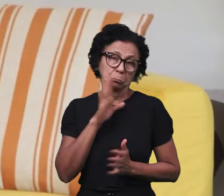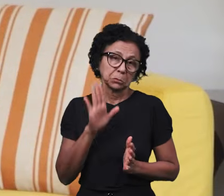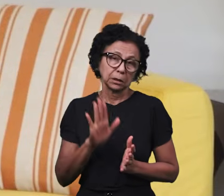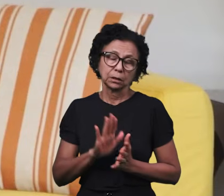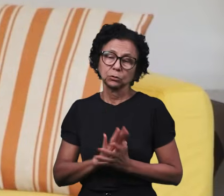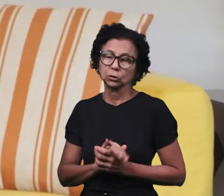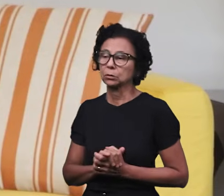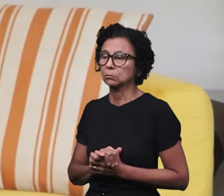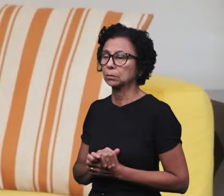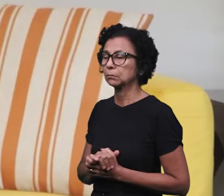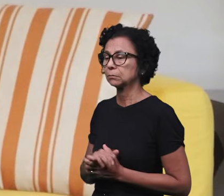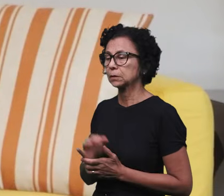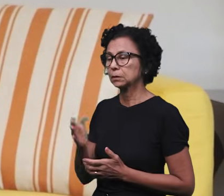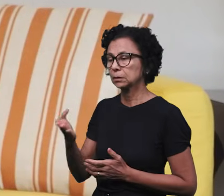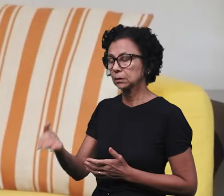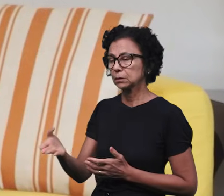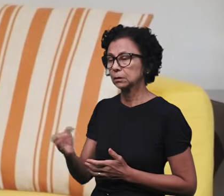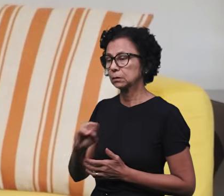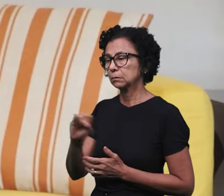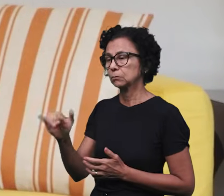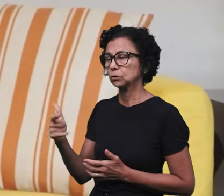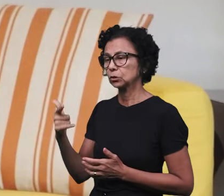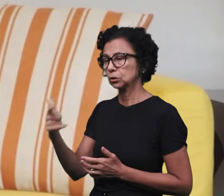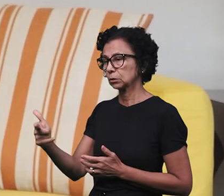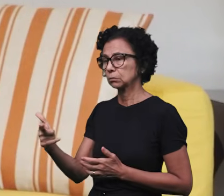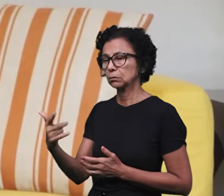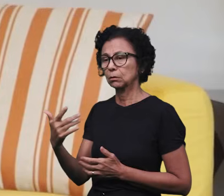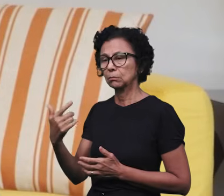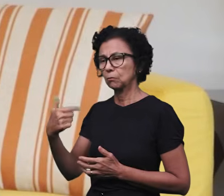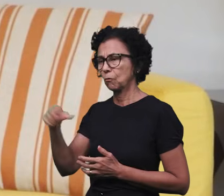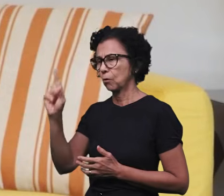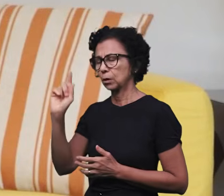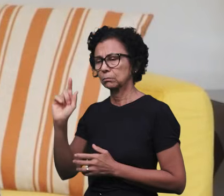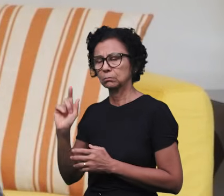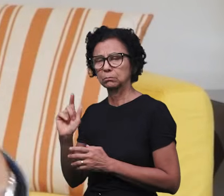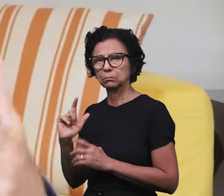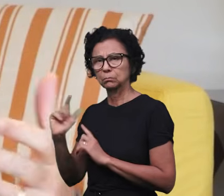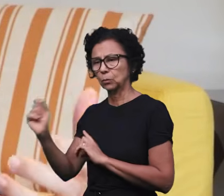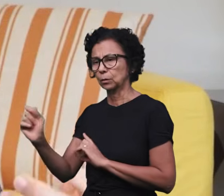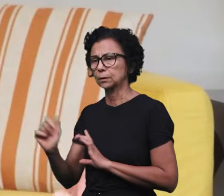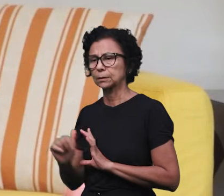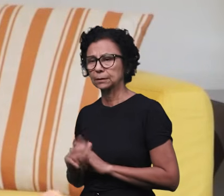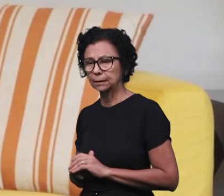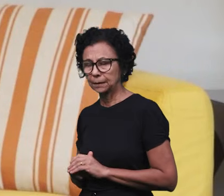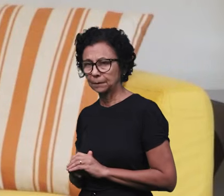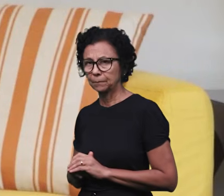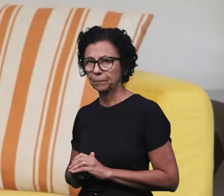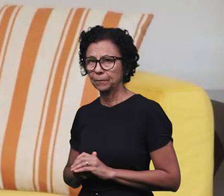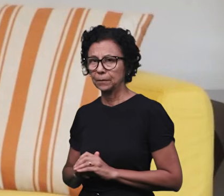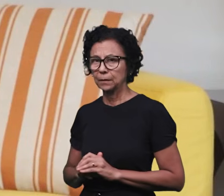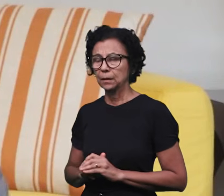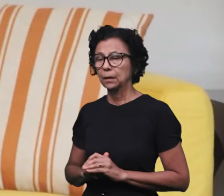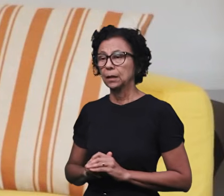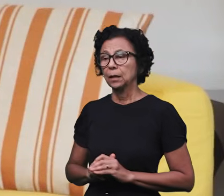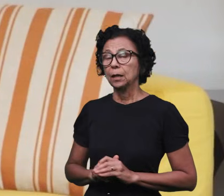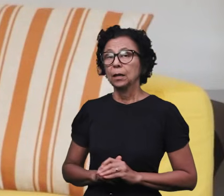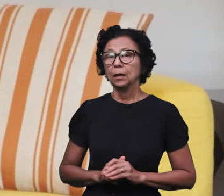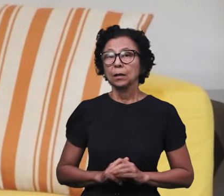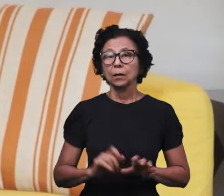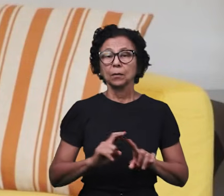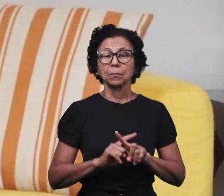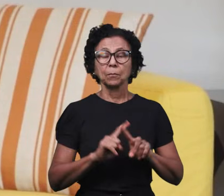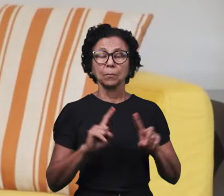também ele foi preparar aquele alimento para o pai. Pela bênção que ele achava que ainda era dele, que ele já tinha passado para